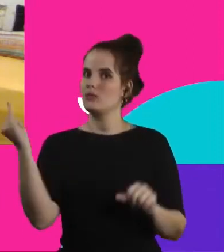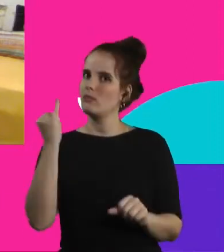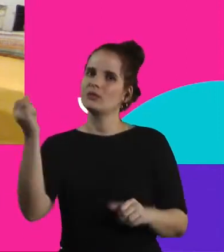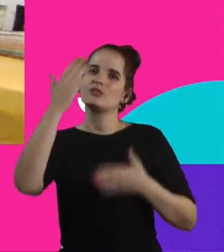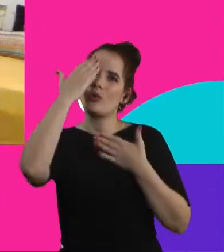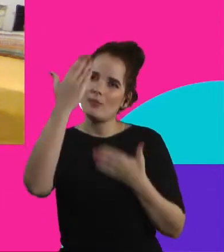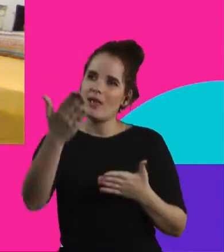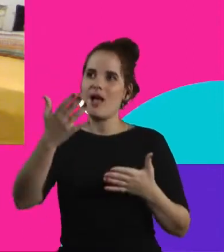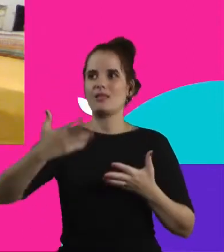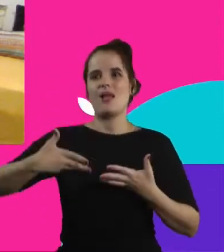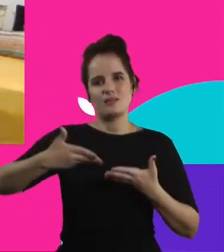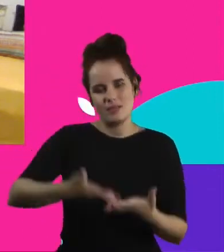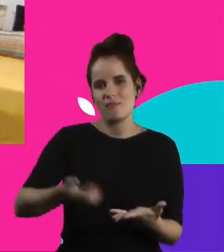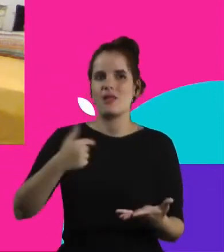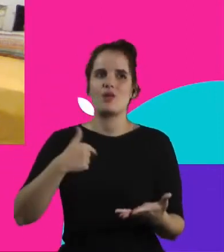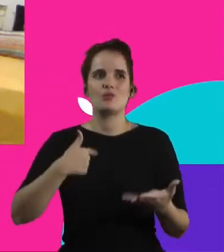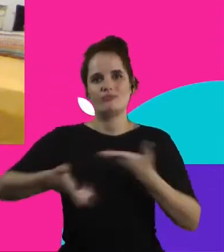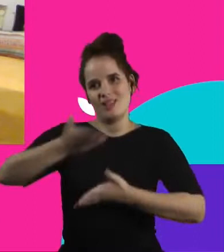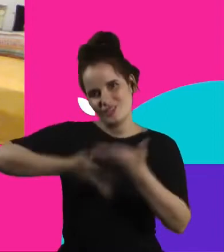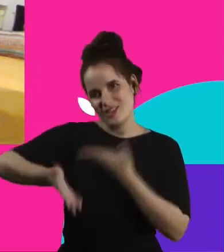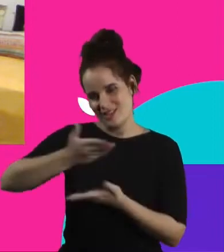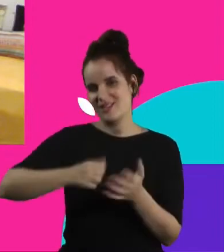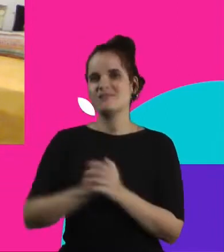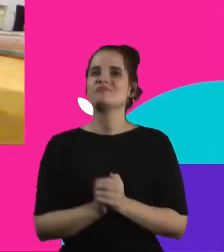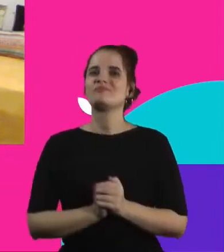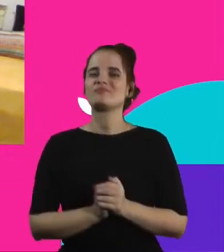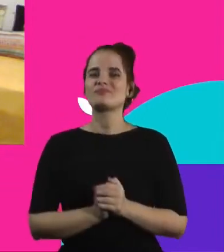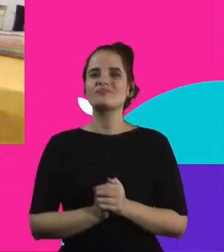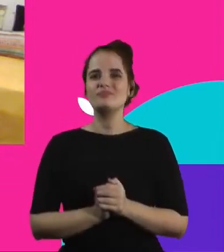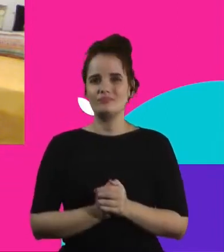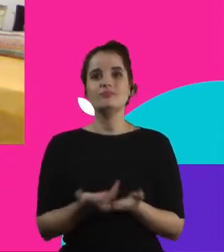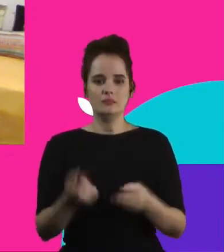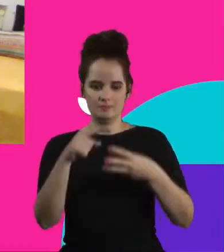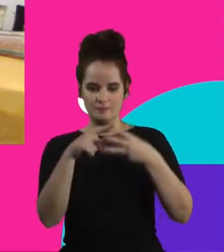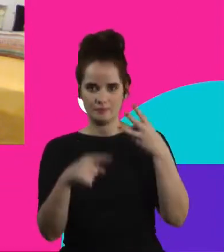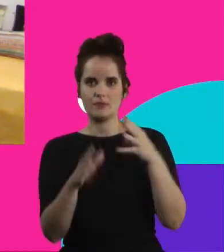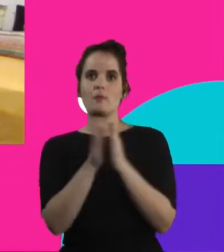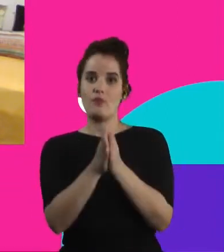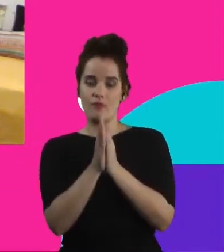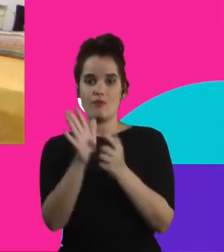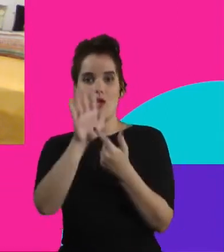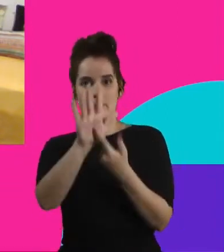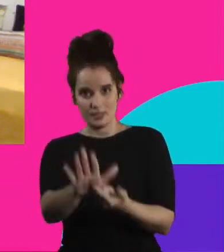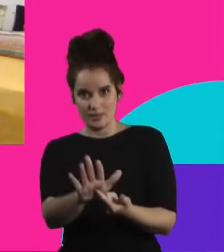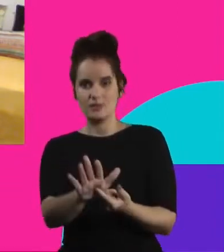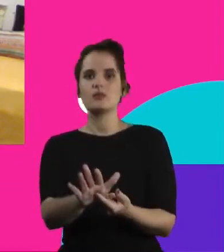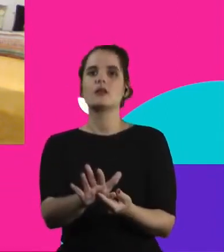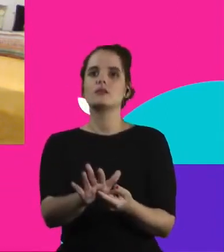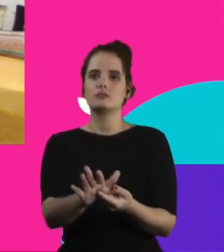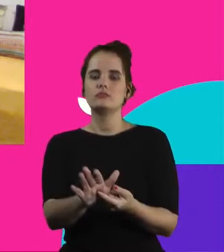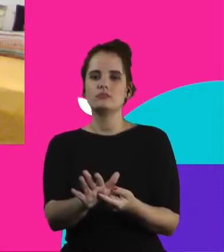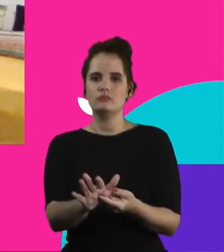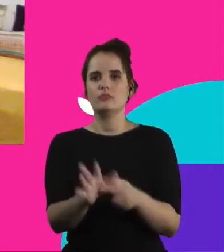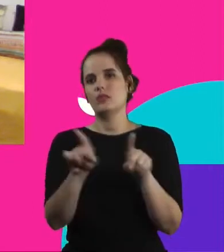obrigada por me receberem aqui para essa mediação. E eu começo, então, pedindo para que vocês se apresentem, contem um pouquinho das